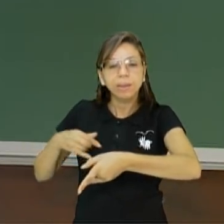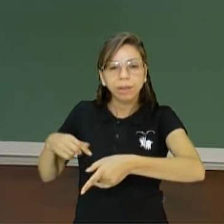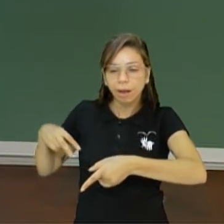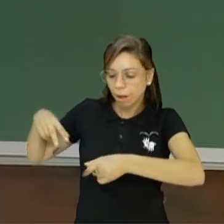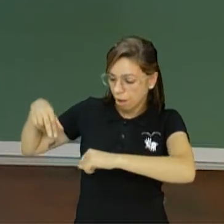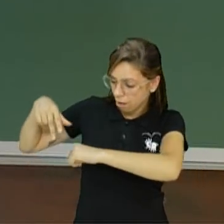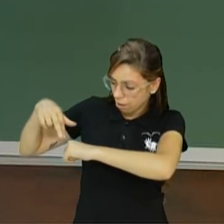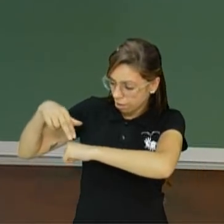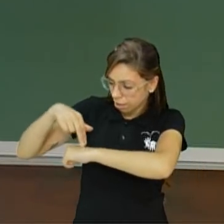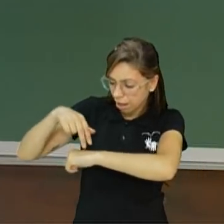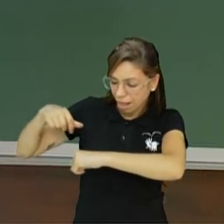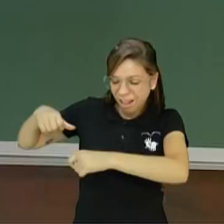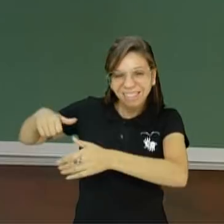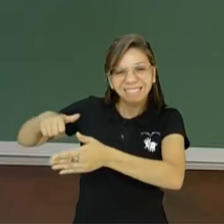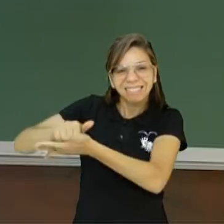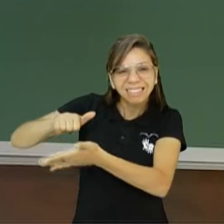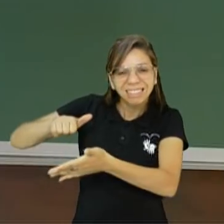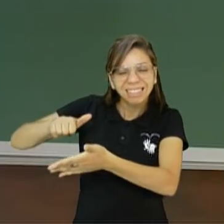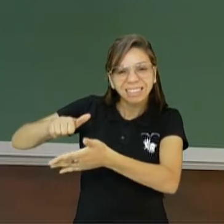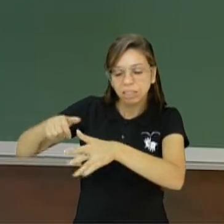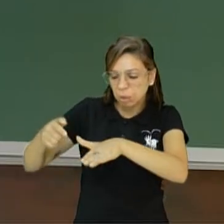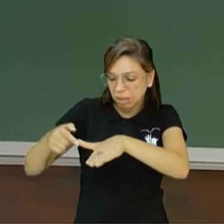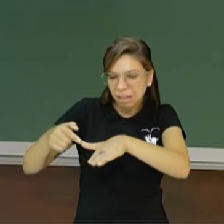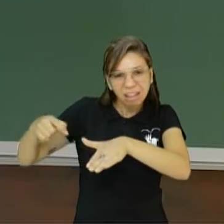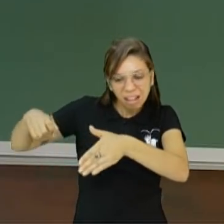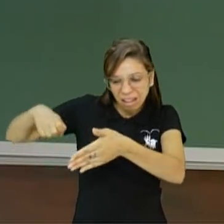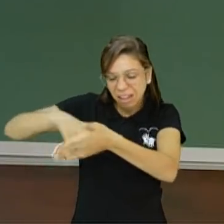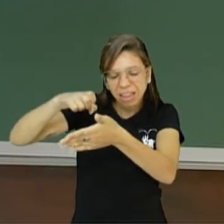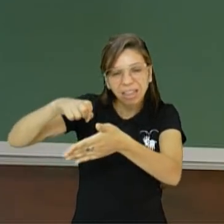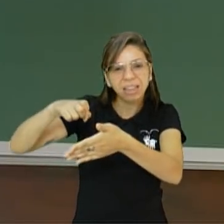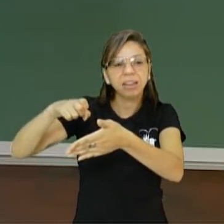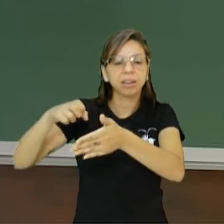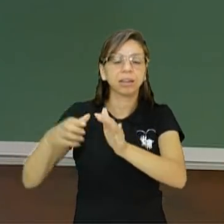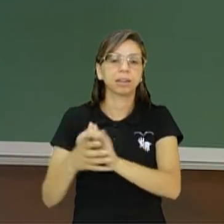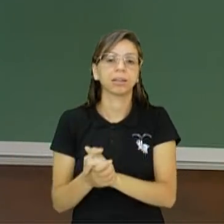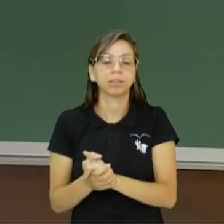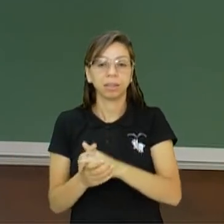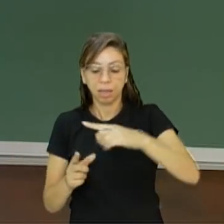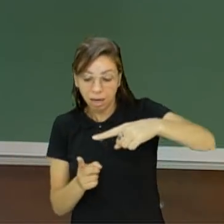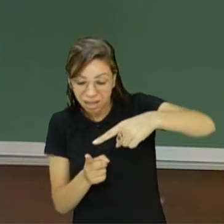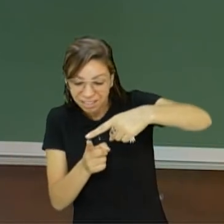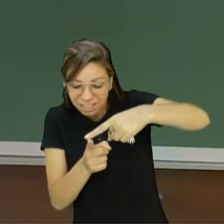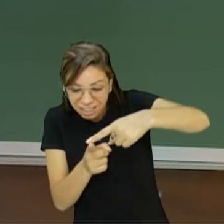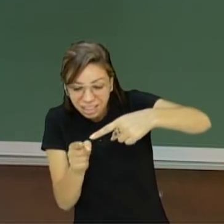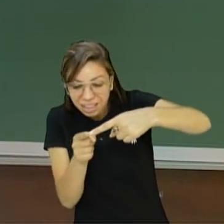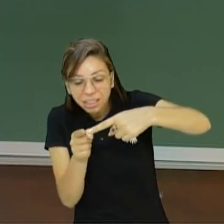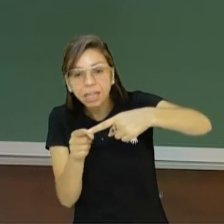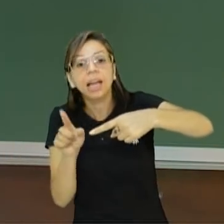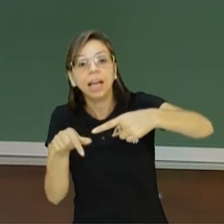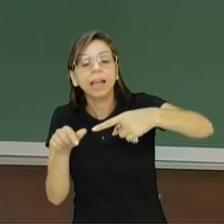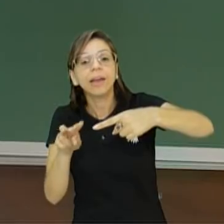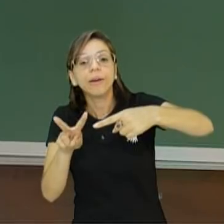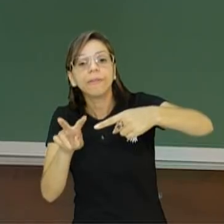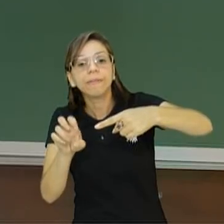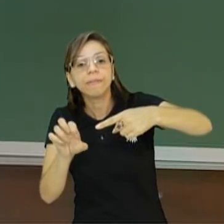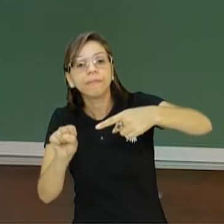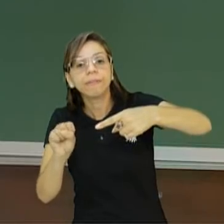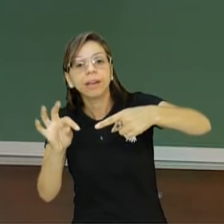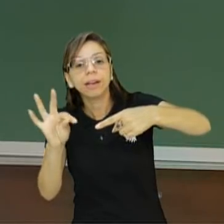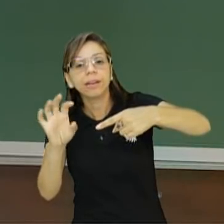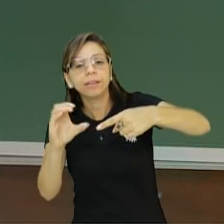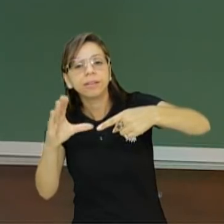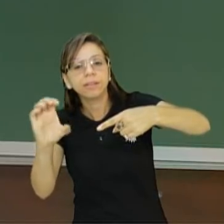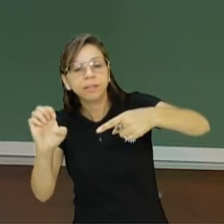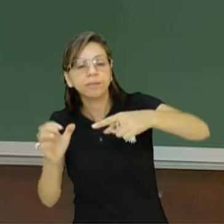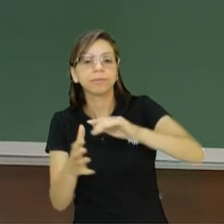dói! Essa pontinha que quase arrebenta o joelho da gente é o vértice. E que mais,